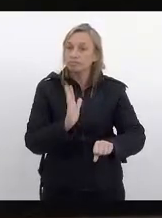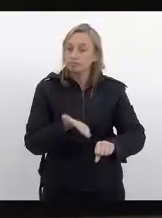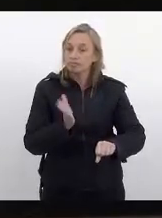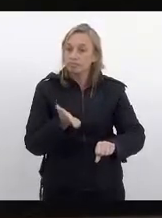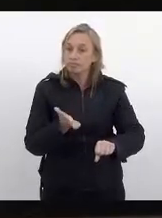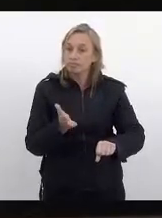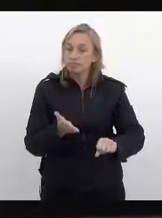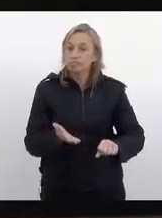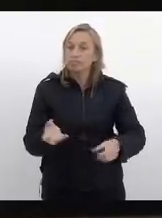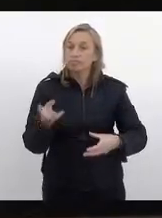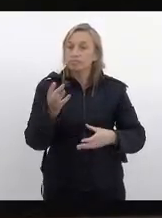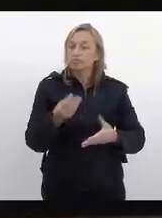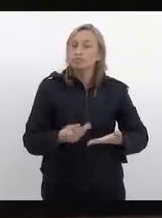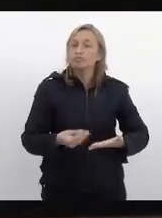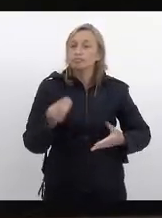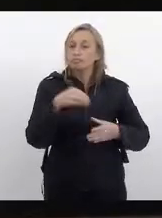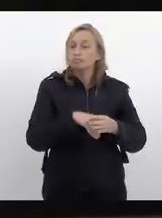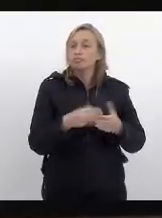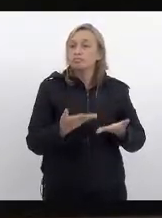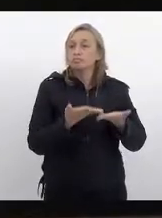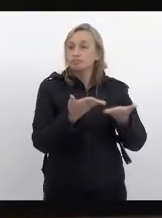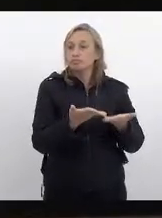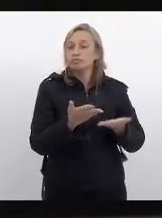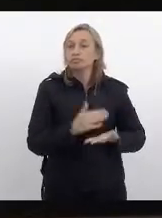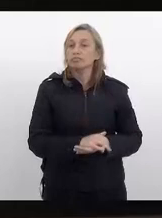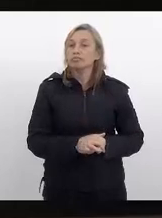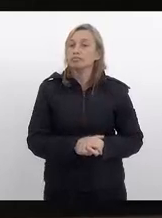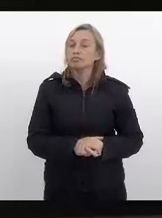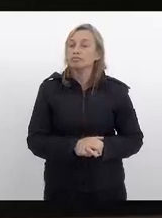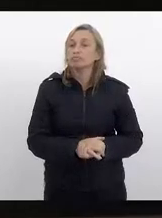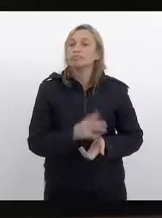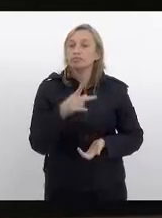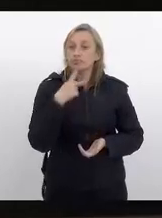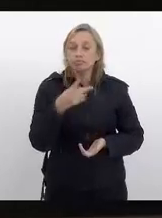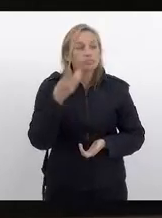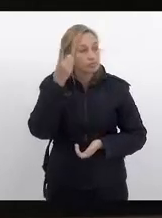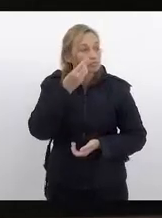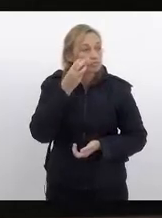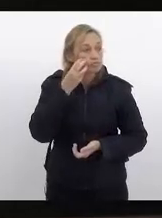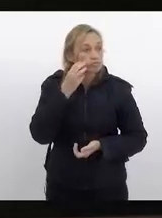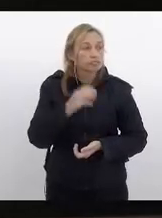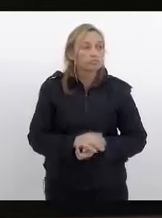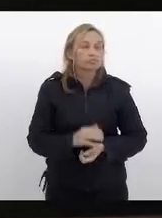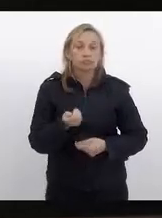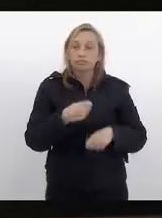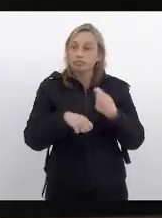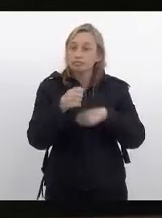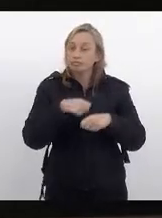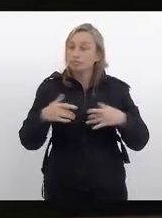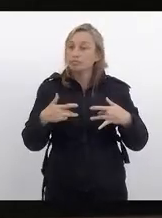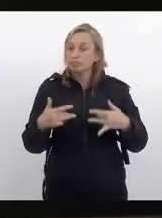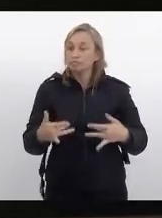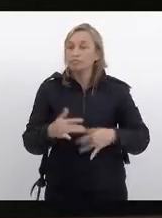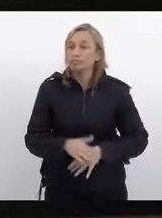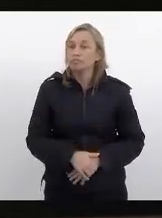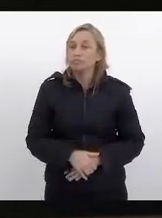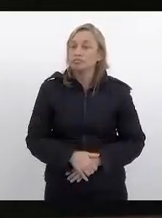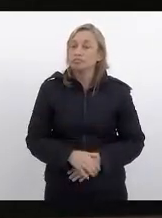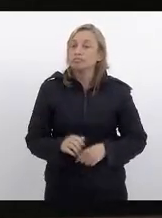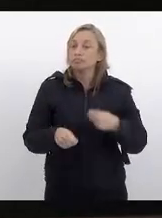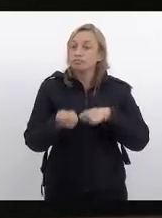foi instituído aqui dentro da casa e que faz uma alusão Deputado waldeck a economia solidária e